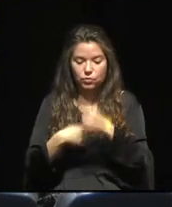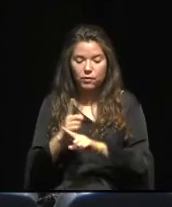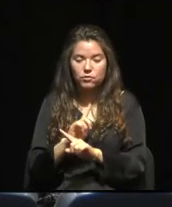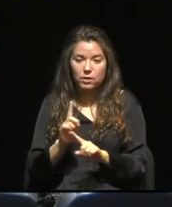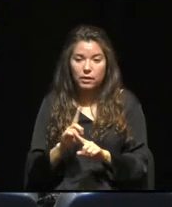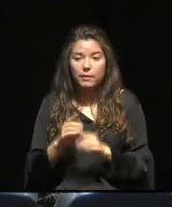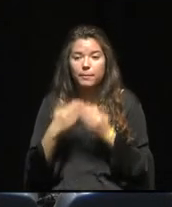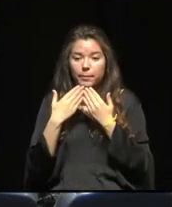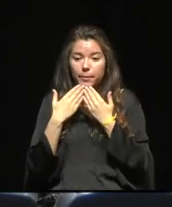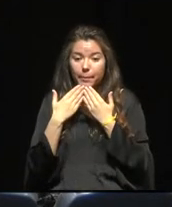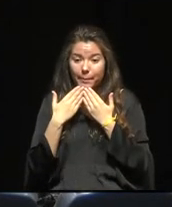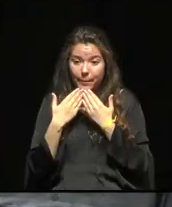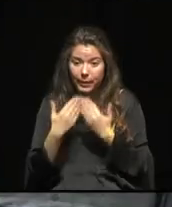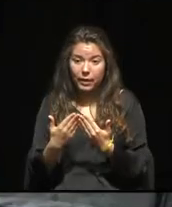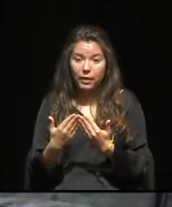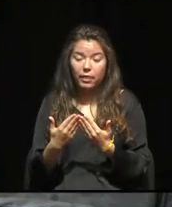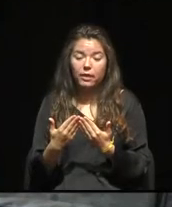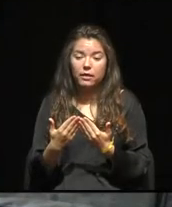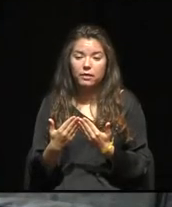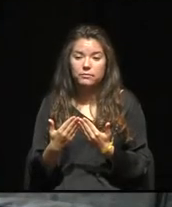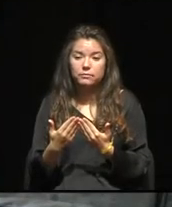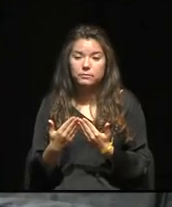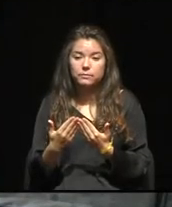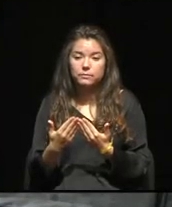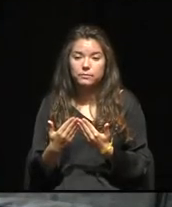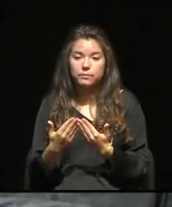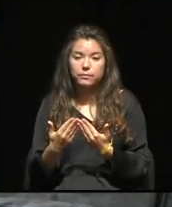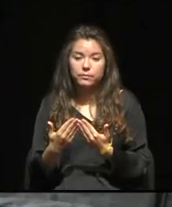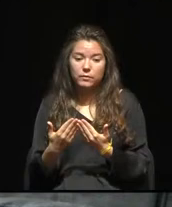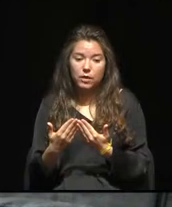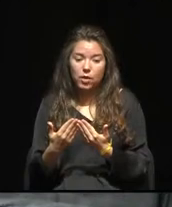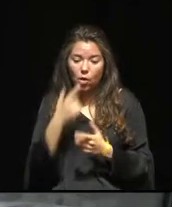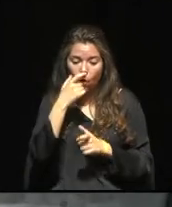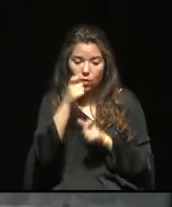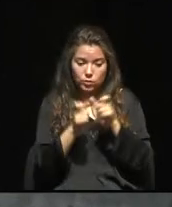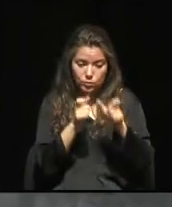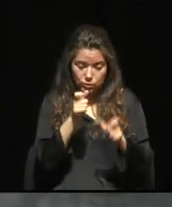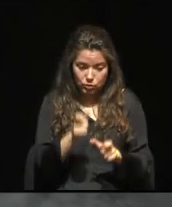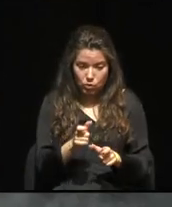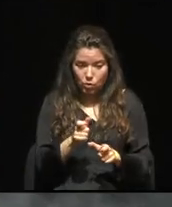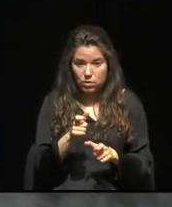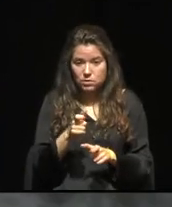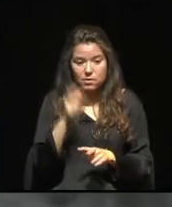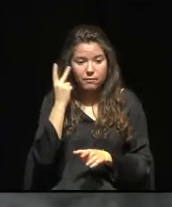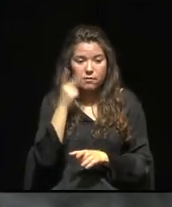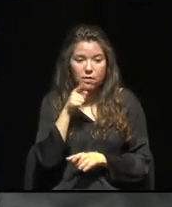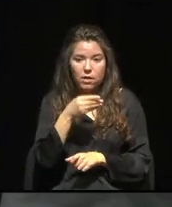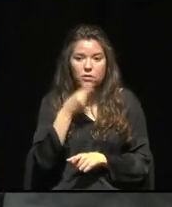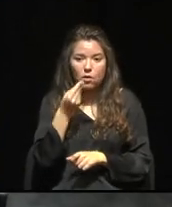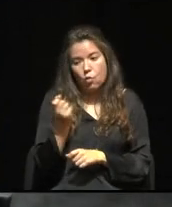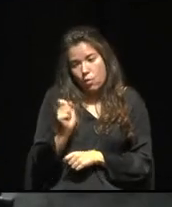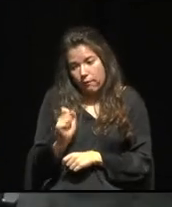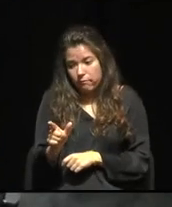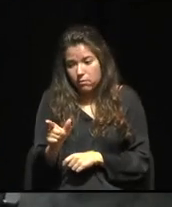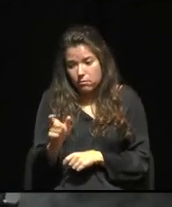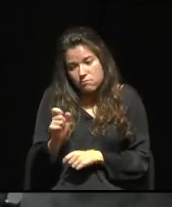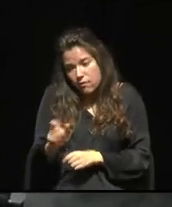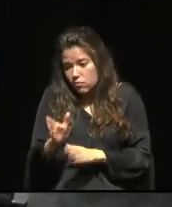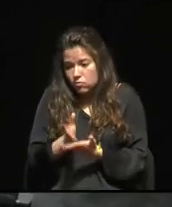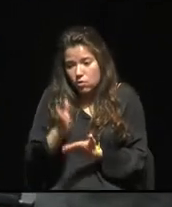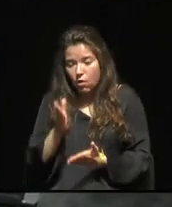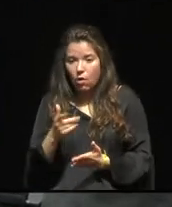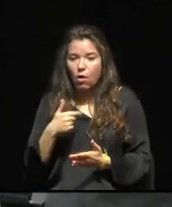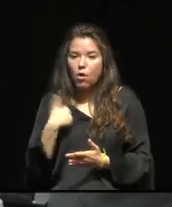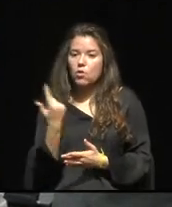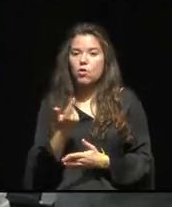pede que se solidarize H com o povo de Taiwan o envio é o envio